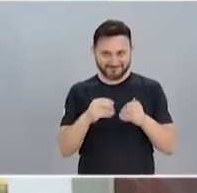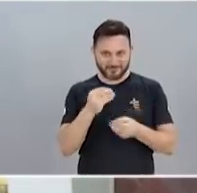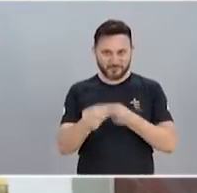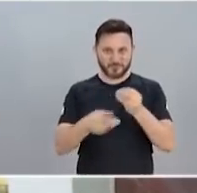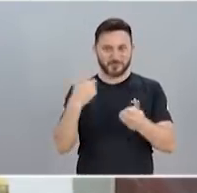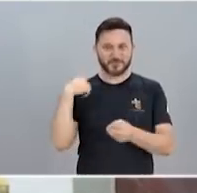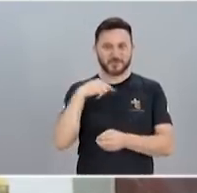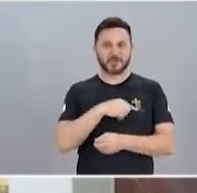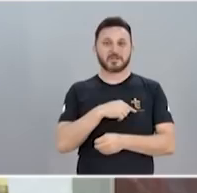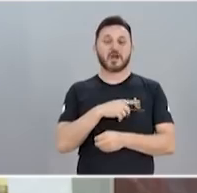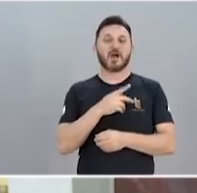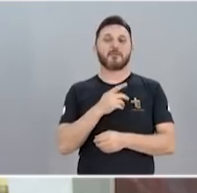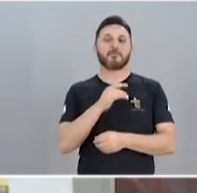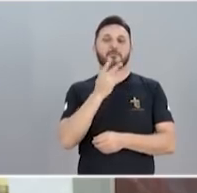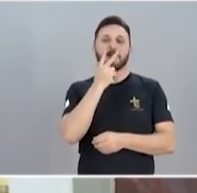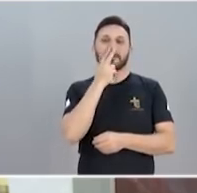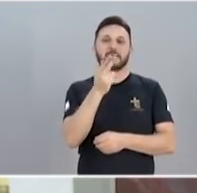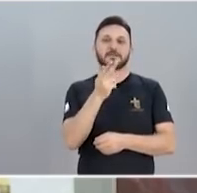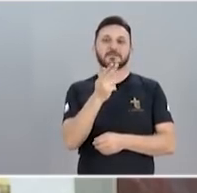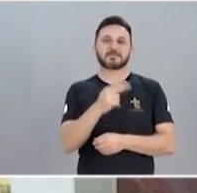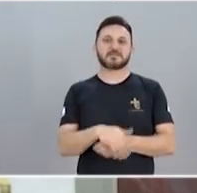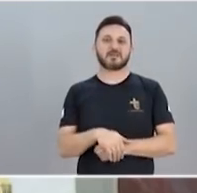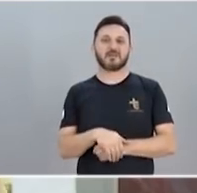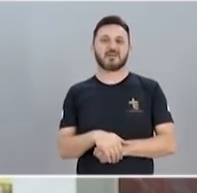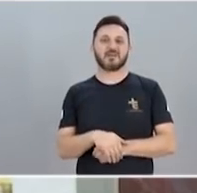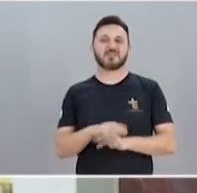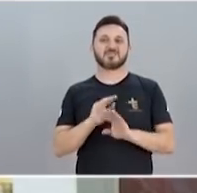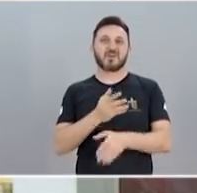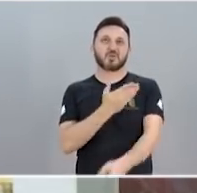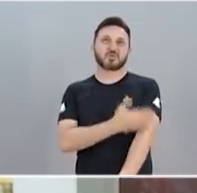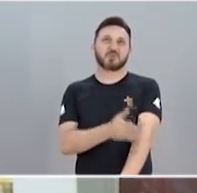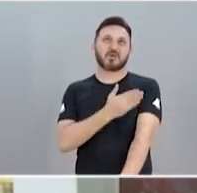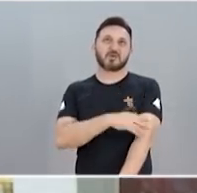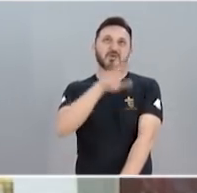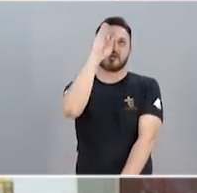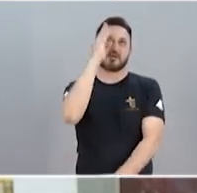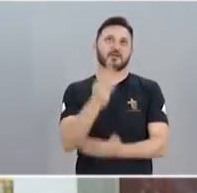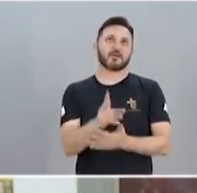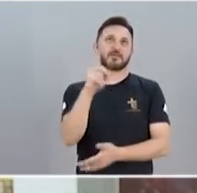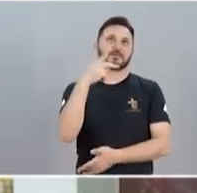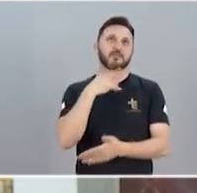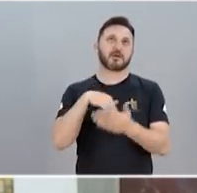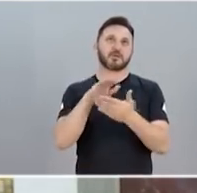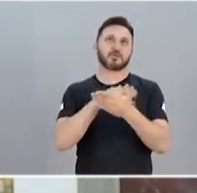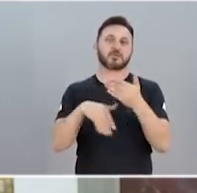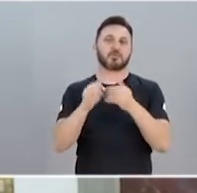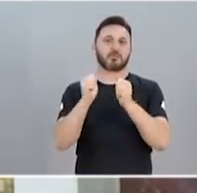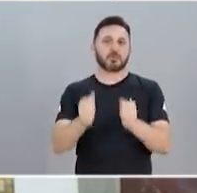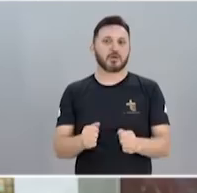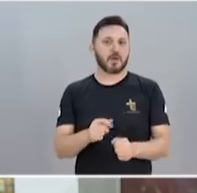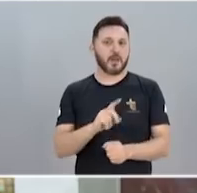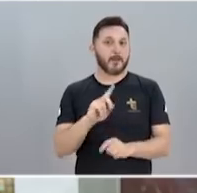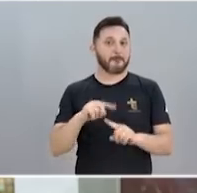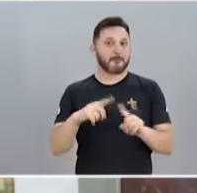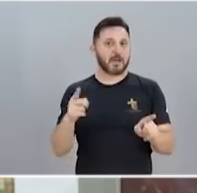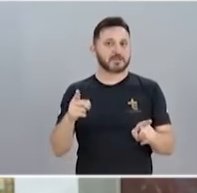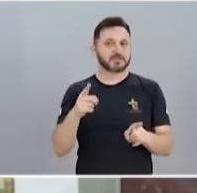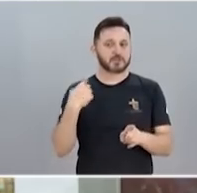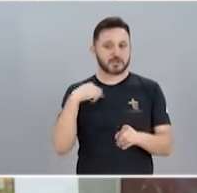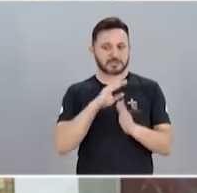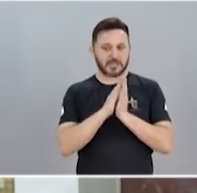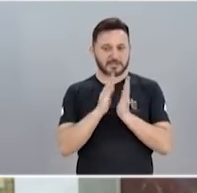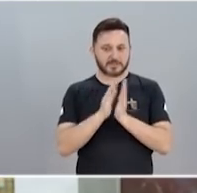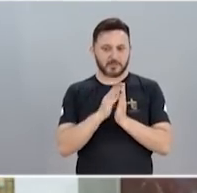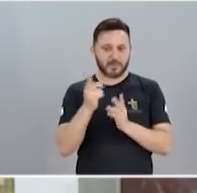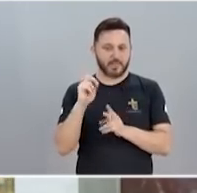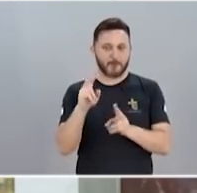a gente entra no piloto automático e não se dá conta dos mistérios da nossa fé?